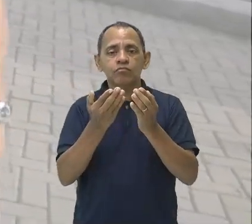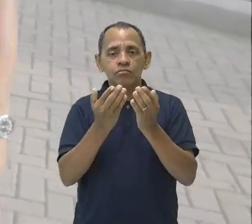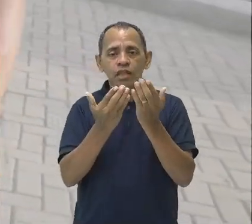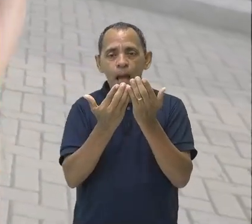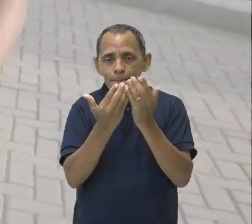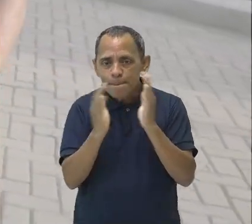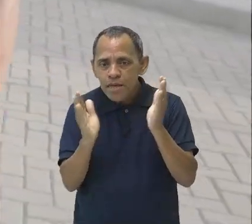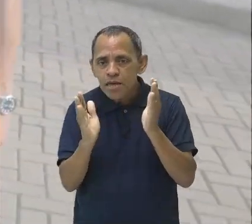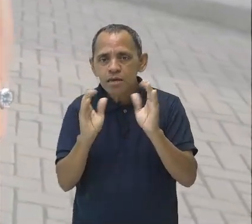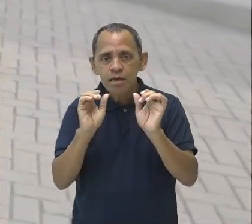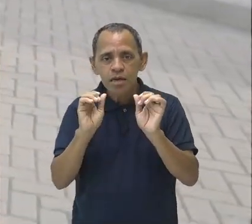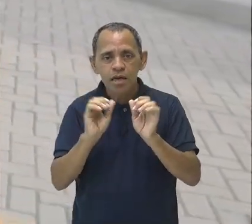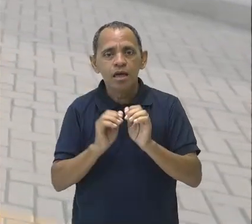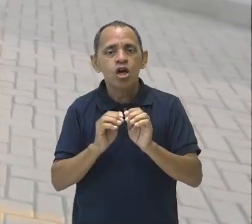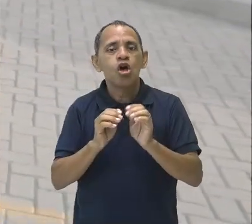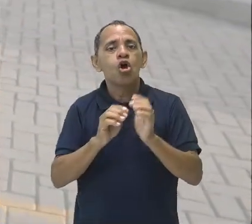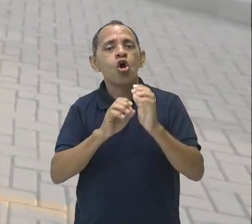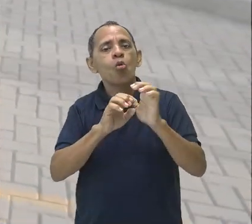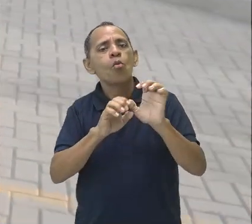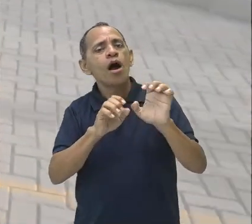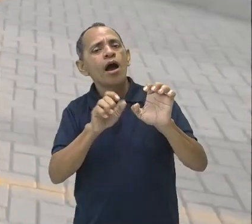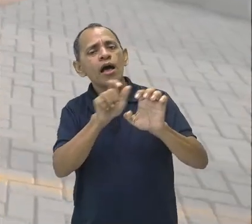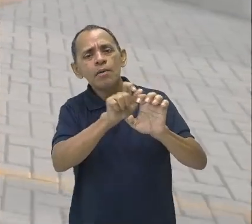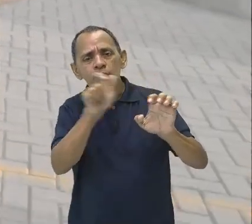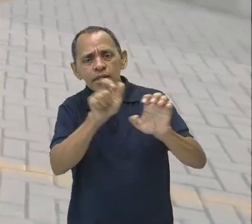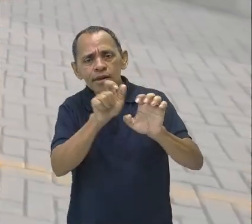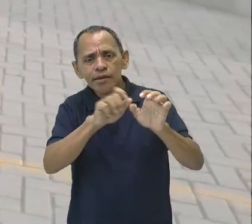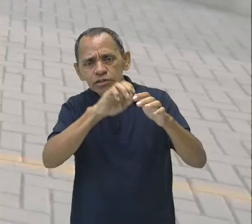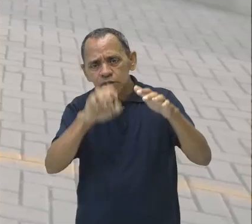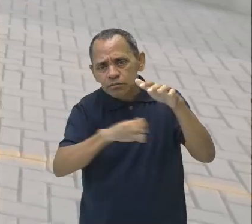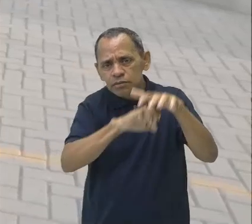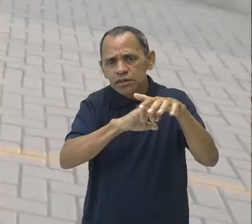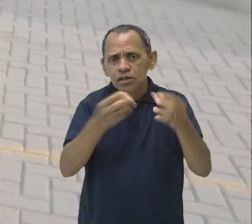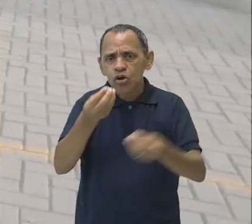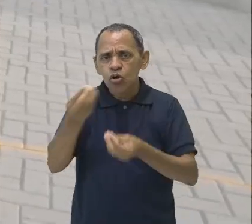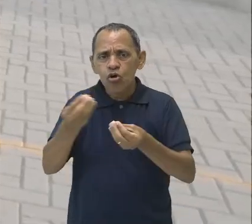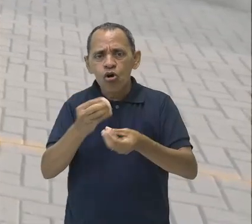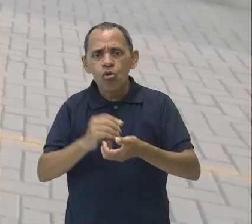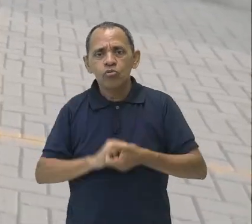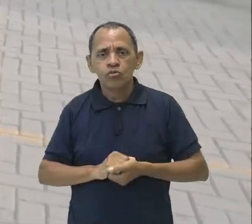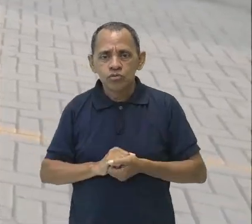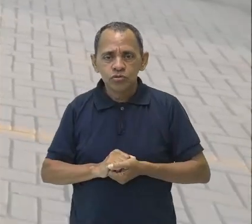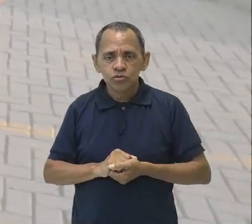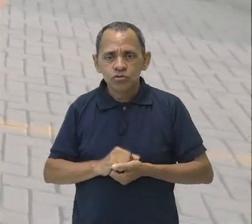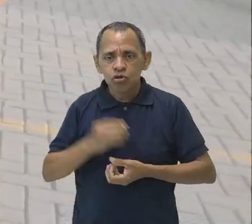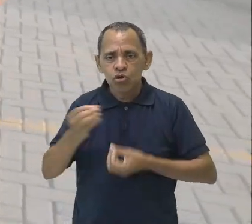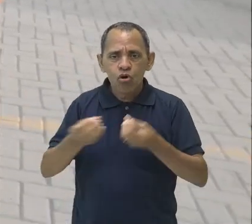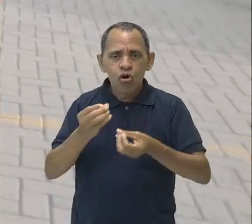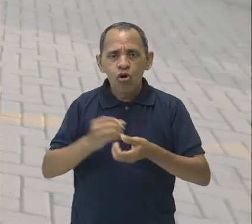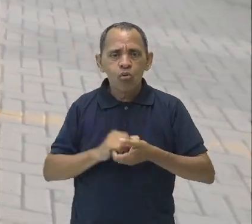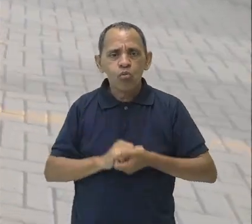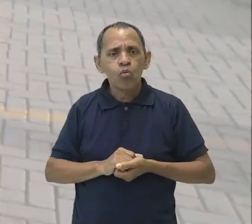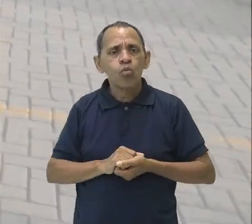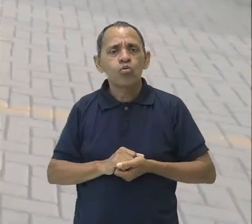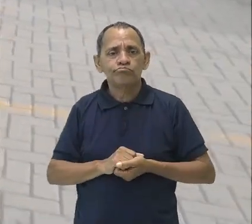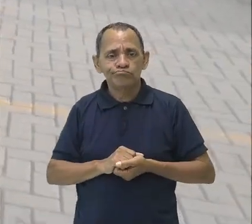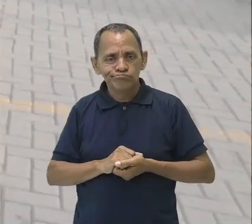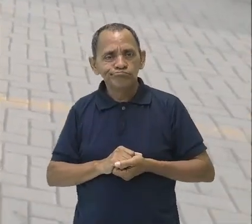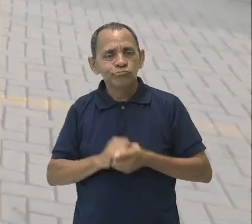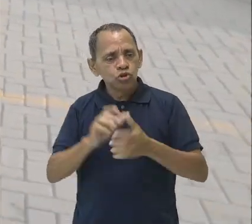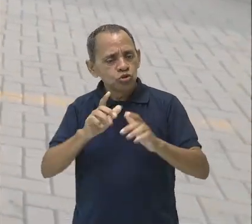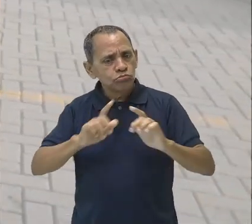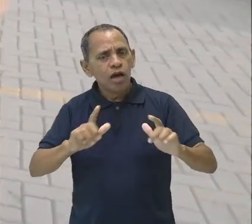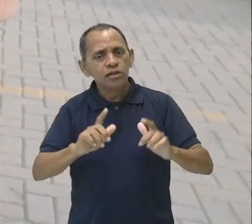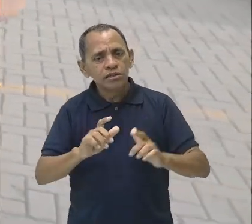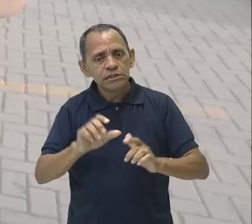é, como é que faz. Dá uma angústia nesse começo, né? O que eu tenho que pensar, hein? Jefferson, eu acredito que pra gente, quando a gente